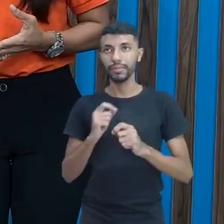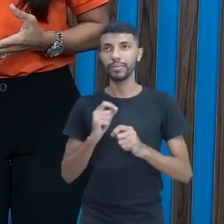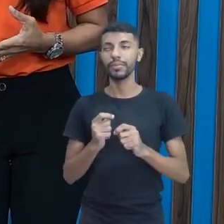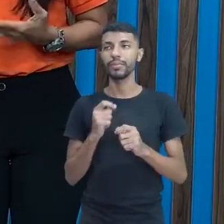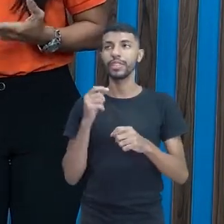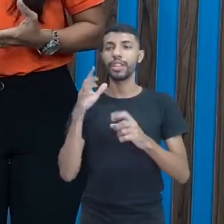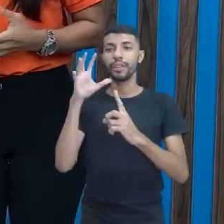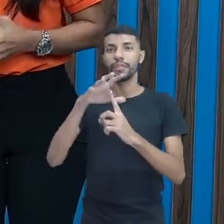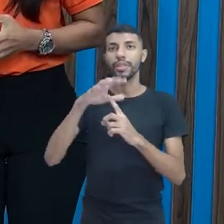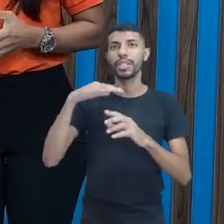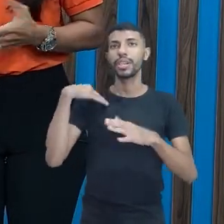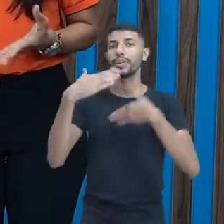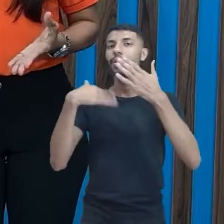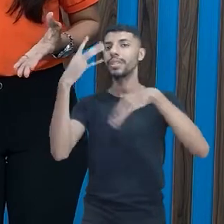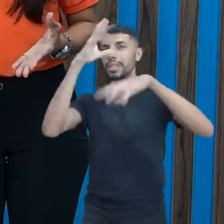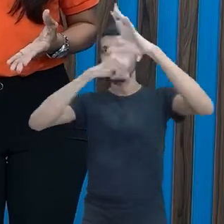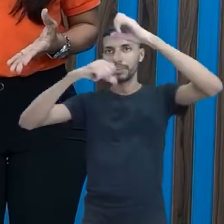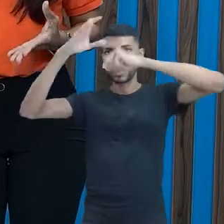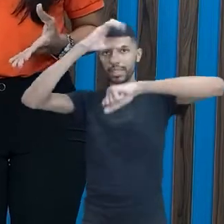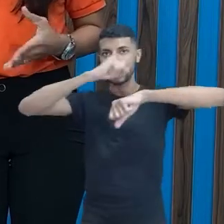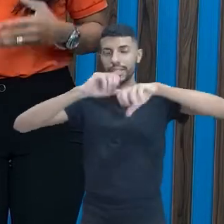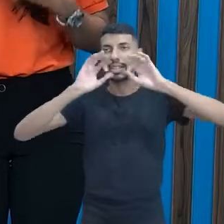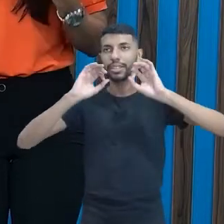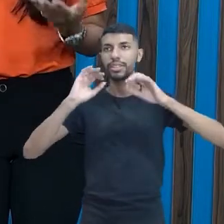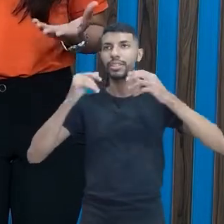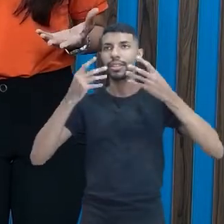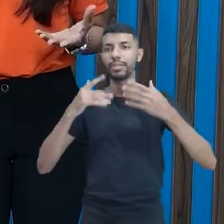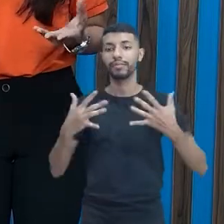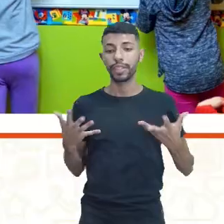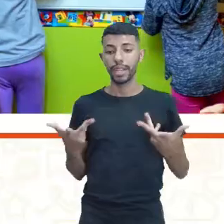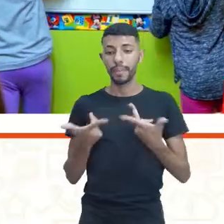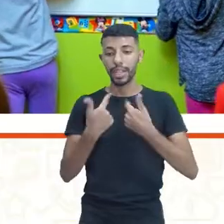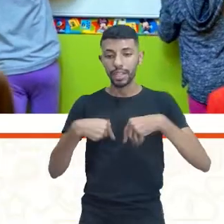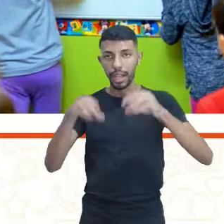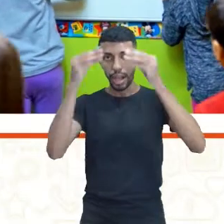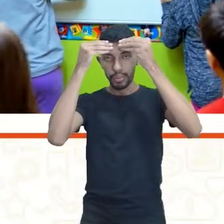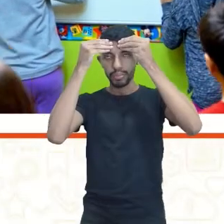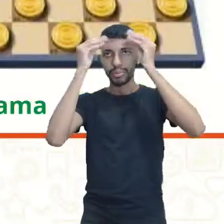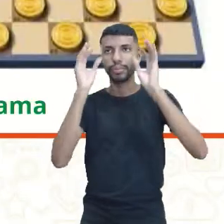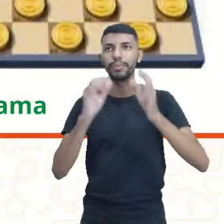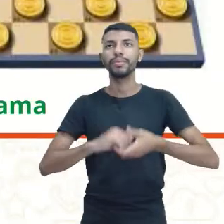de aprendizagem, no processo de aquisições mesmo, de habilidades.